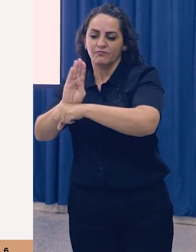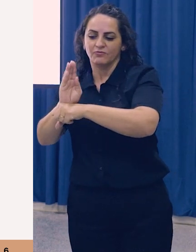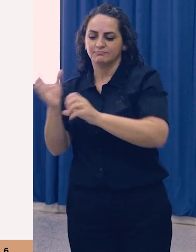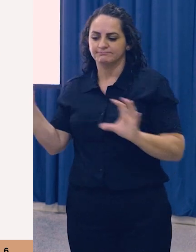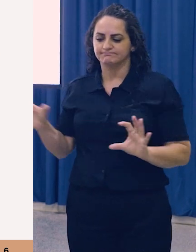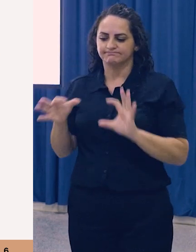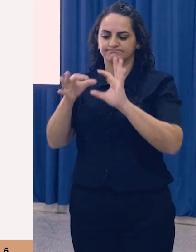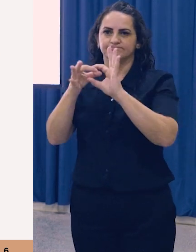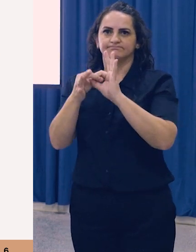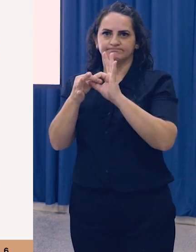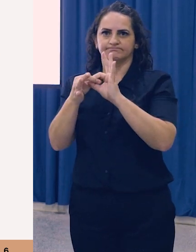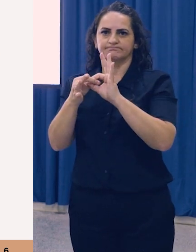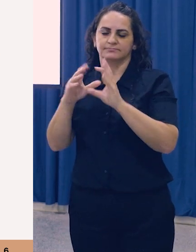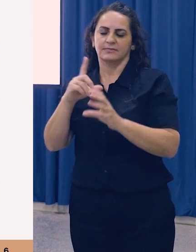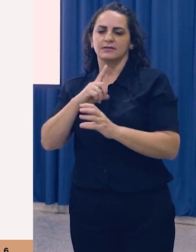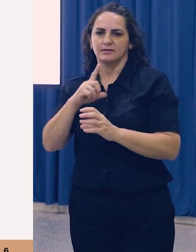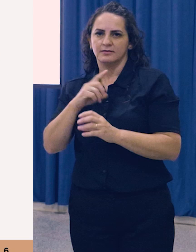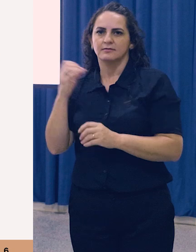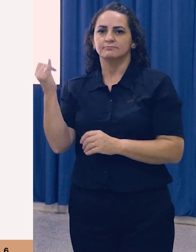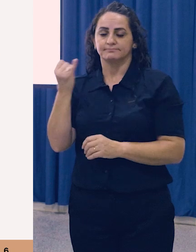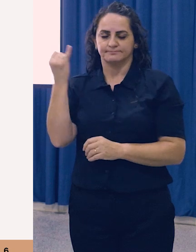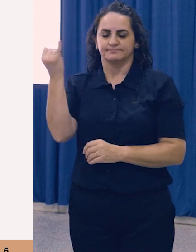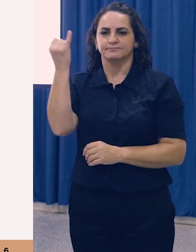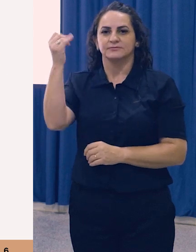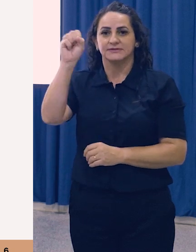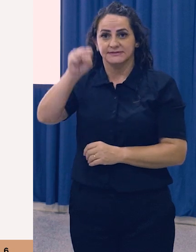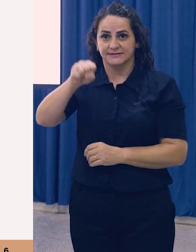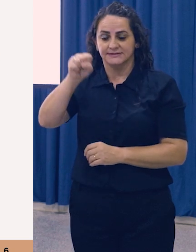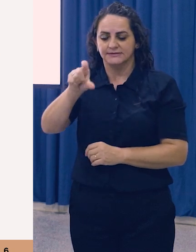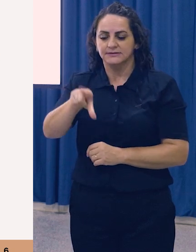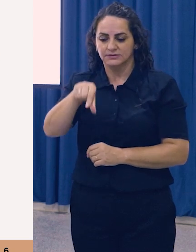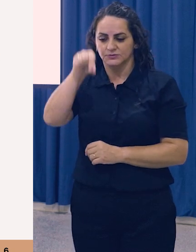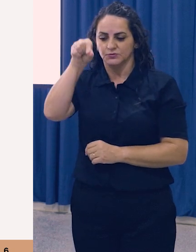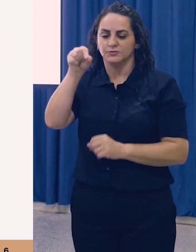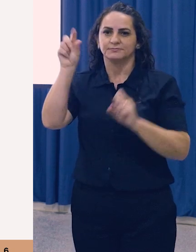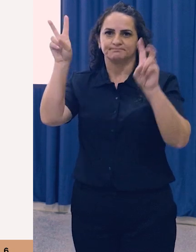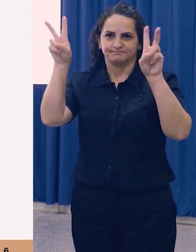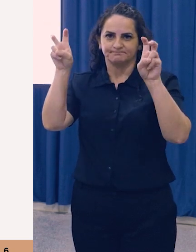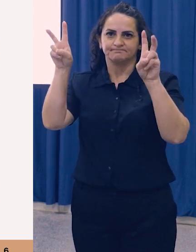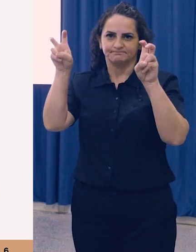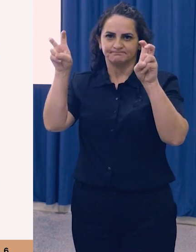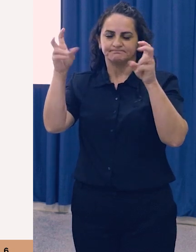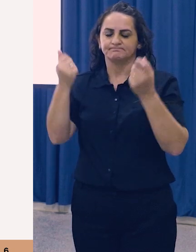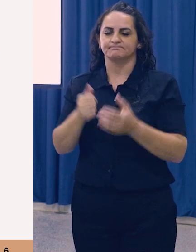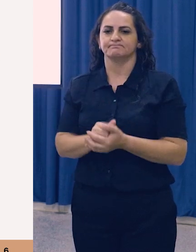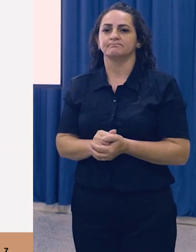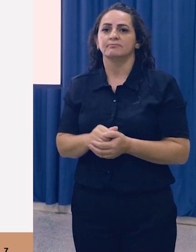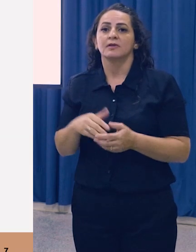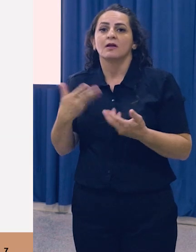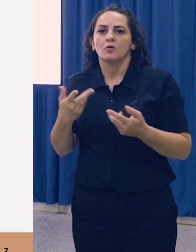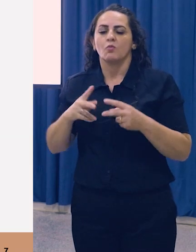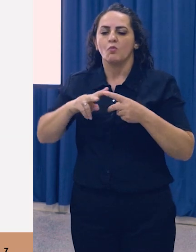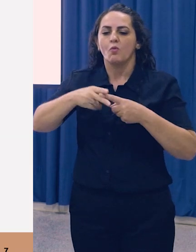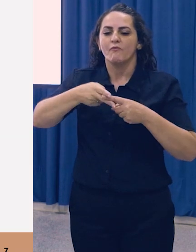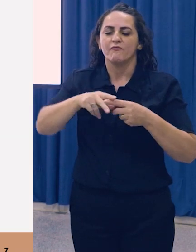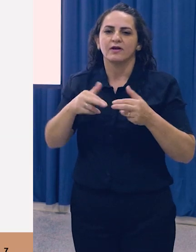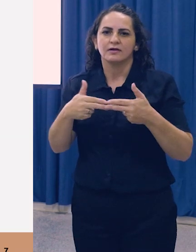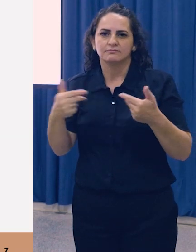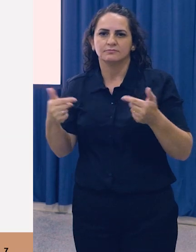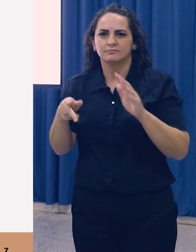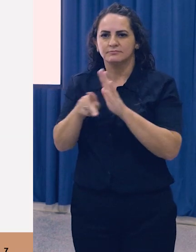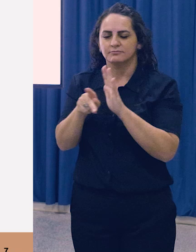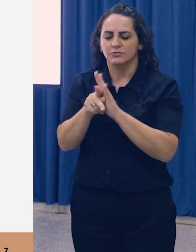tragam. Então, por isso é importante ter definido essas temáticas. Ferramentas que ajudam isso são a